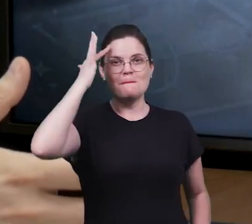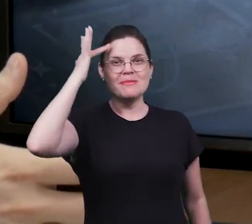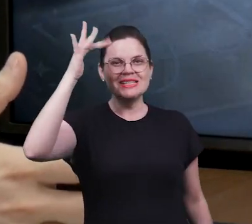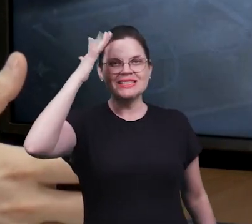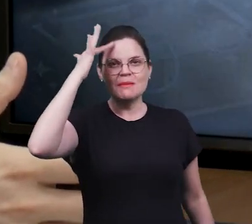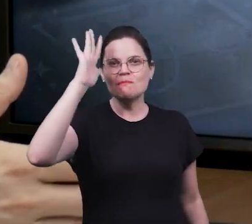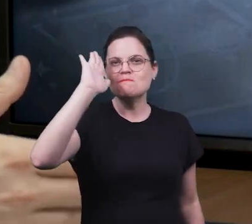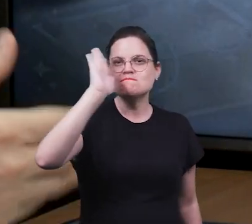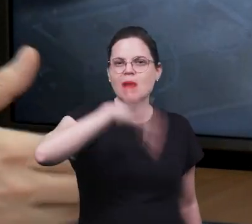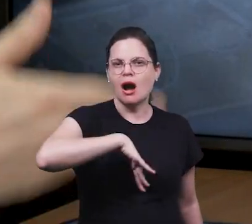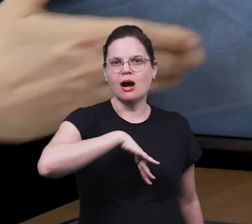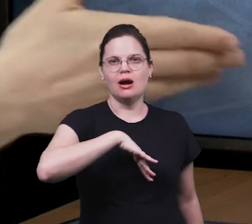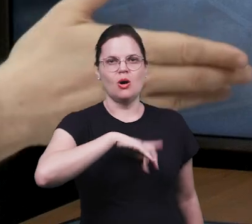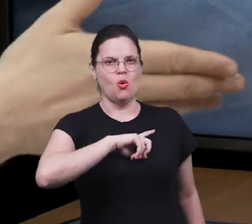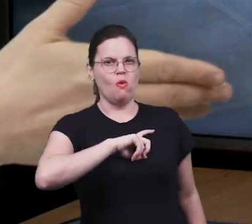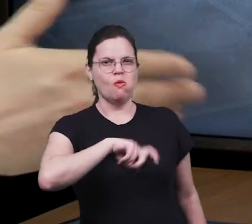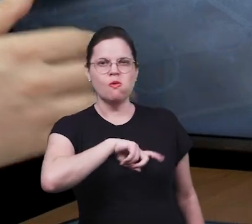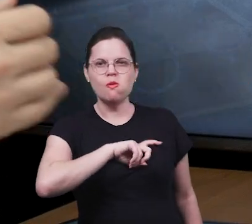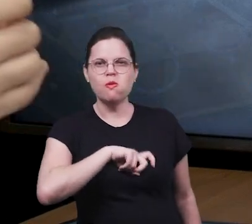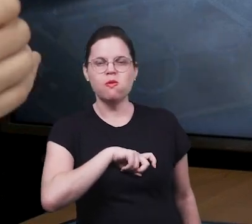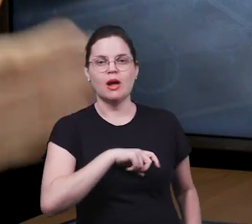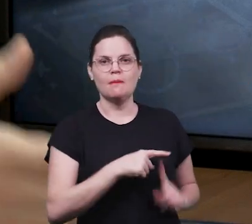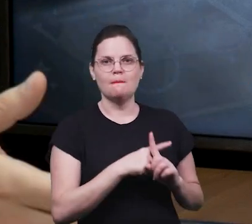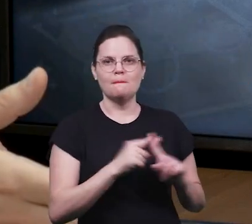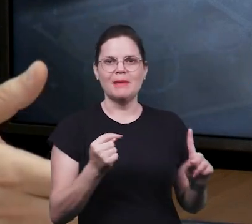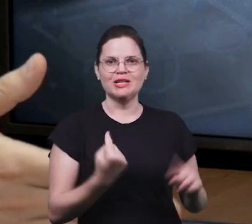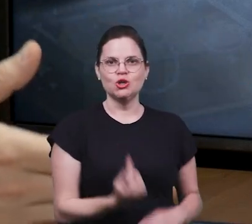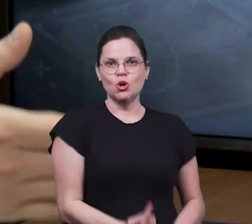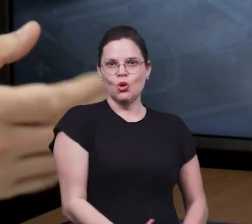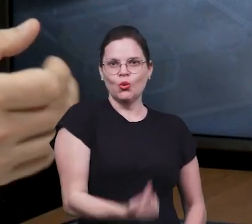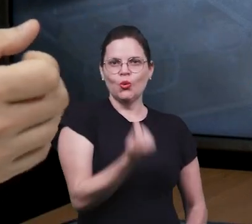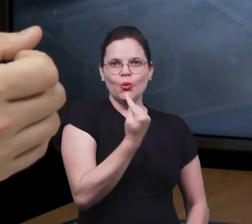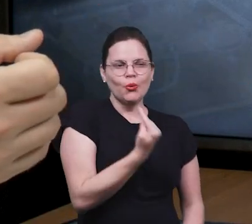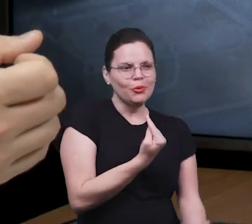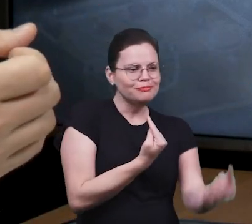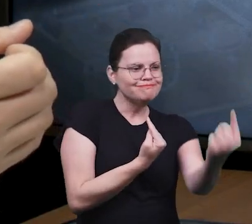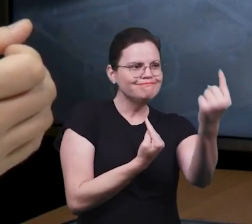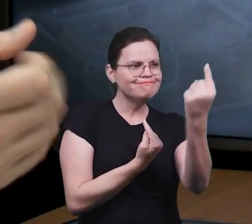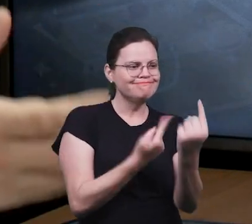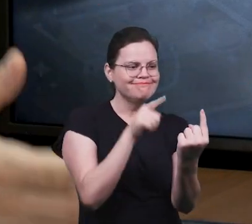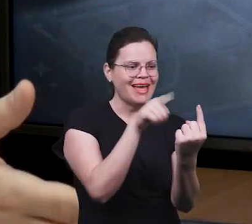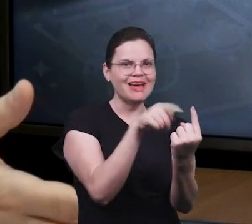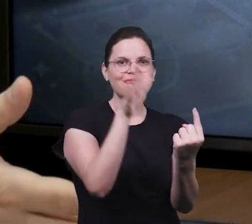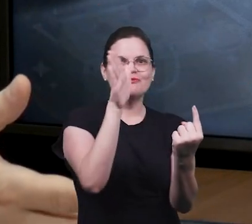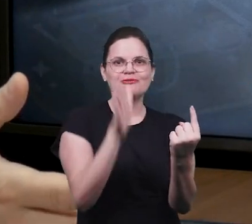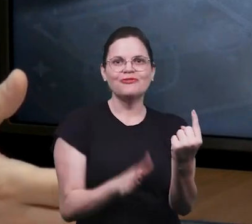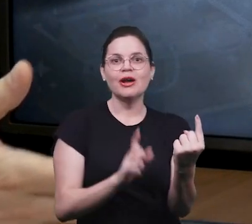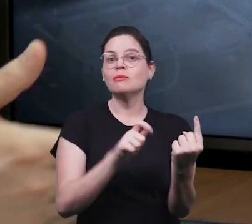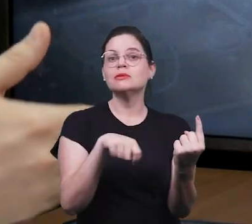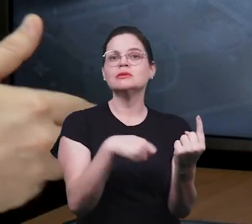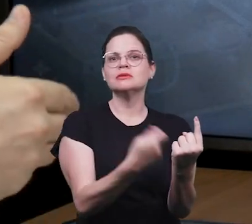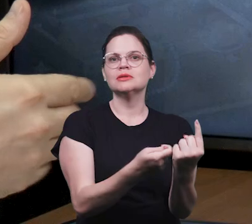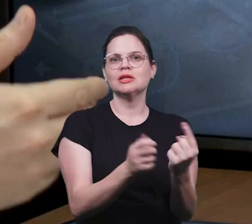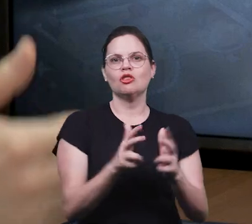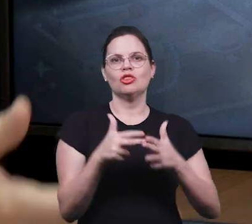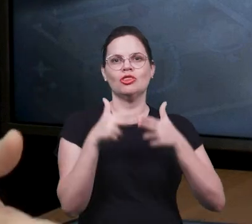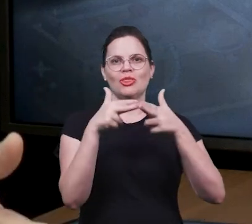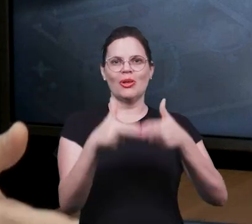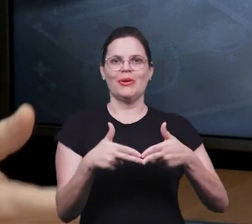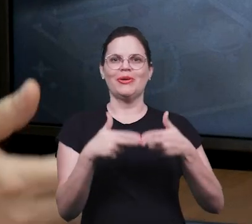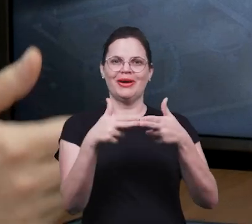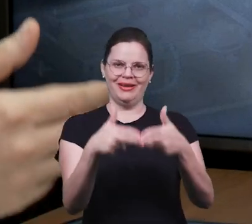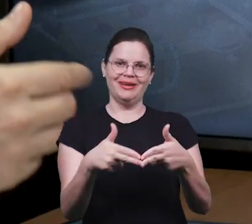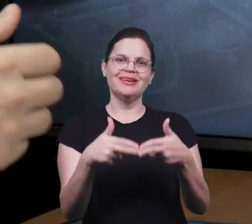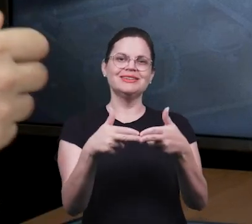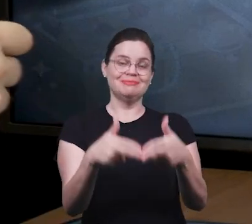maus constantemente, nós vamos encontrar esse fiel, esse remanescente, que foi Noé. A passagem